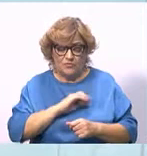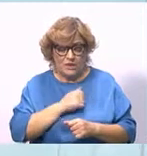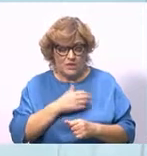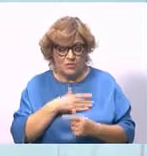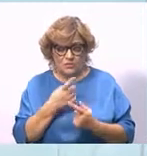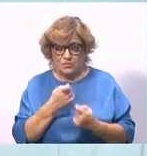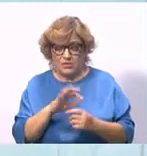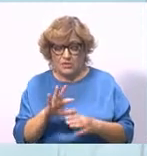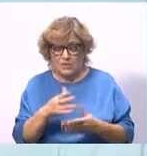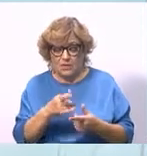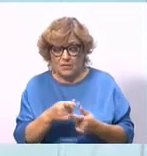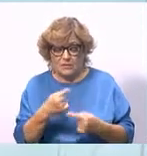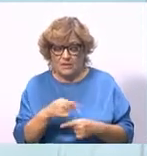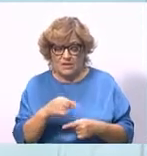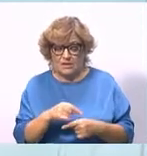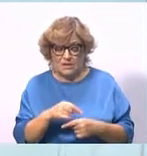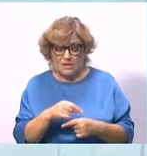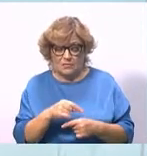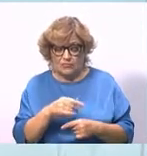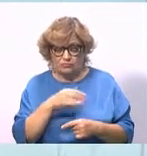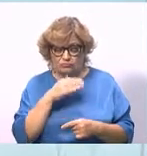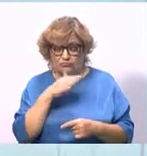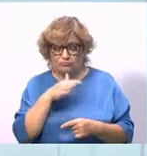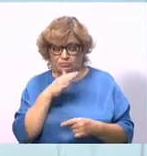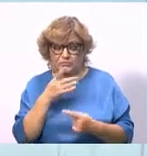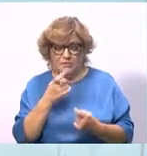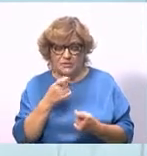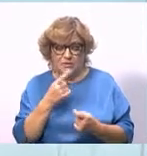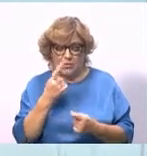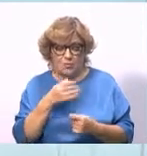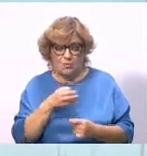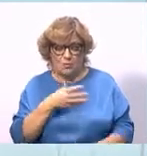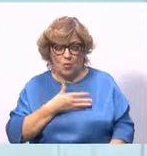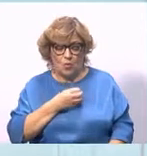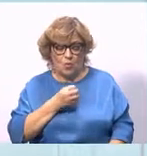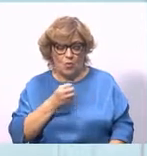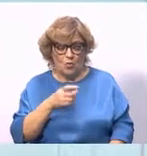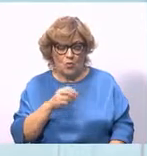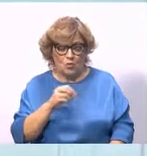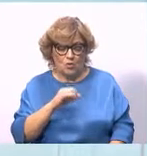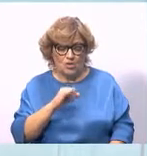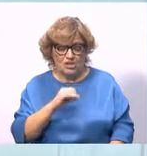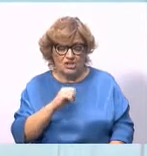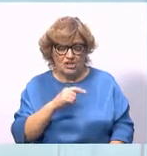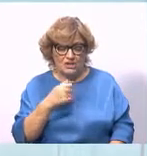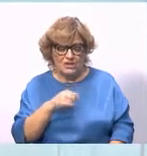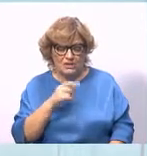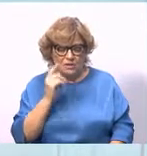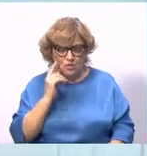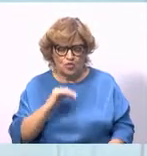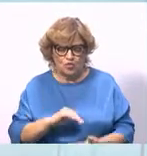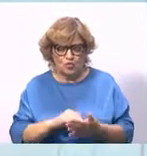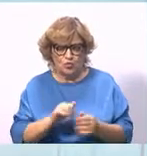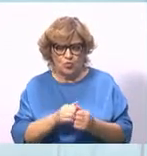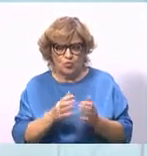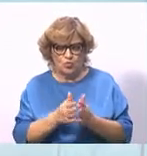saúde. Aí então, em termos de prevenção, recorrendo-se a um podologista, de facto, faz o estudo e a análise para,